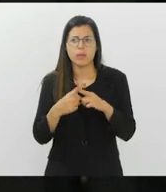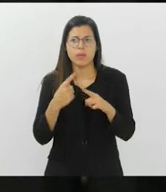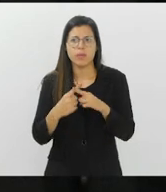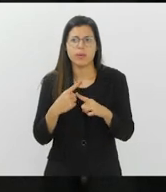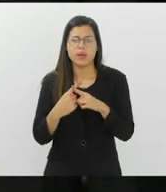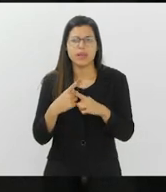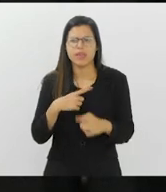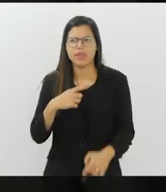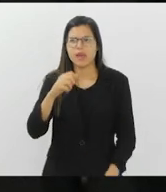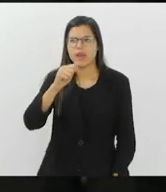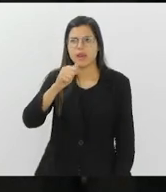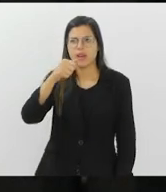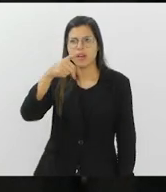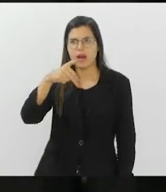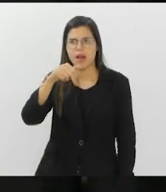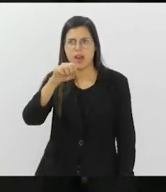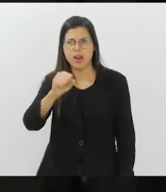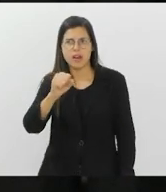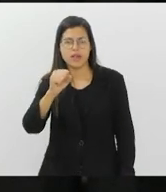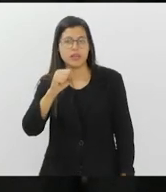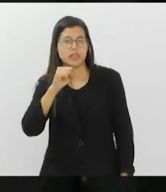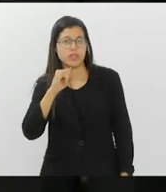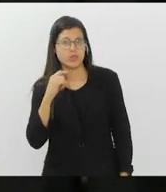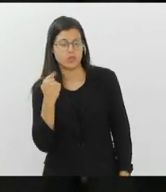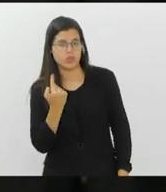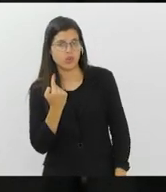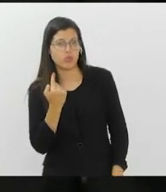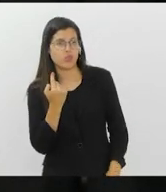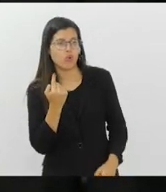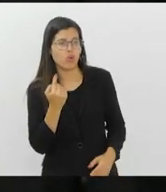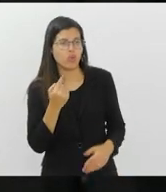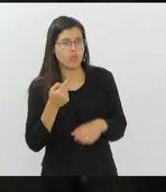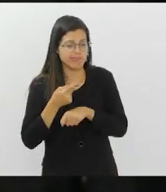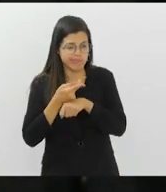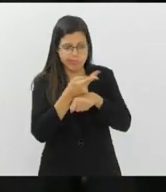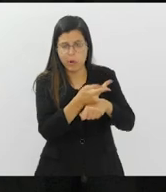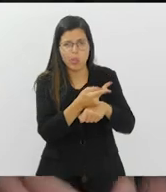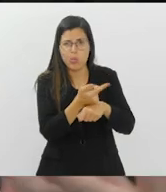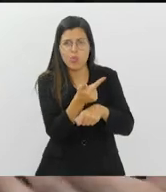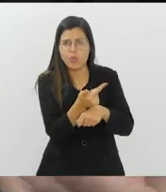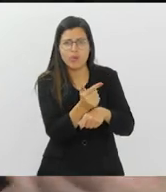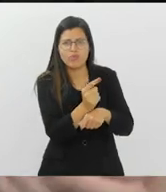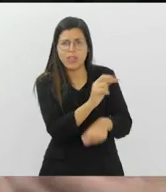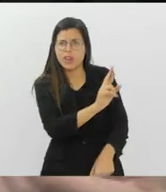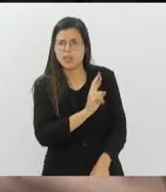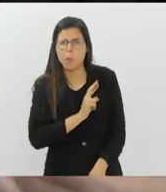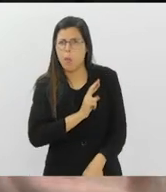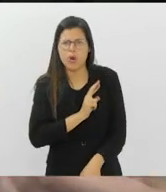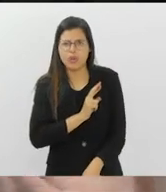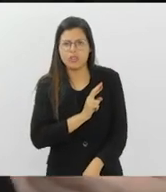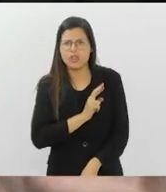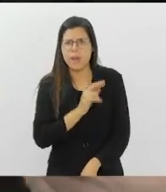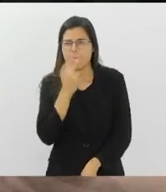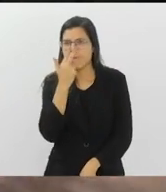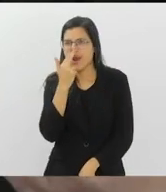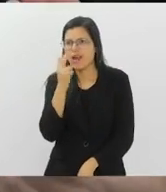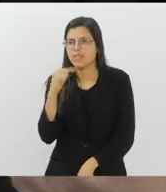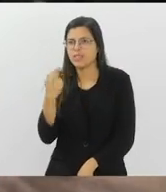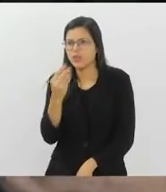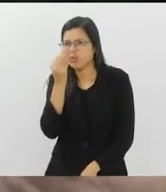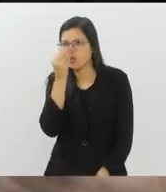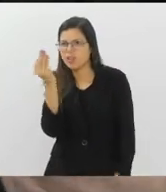a gente, quando recorre, não tem nada? A gente é ignorado, a gente é